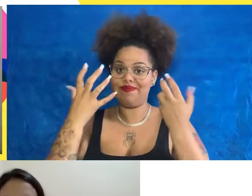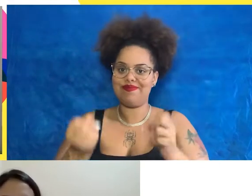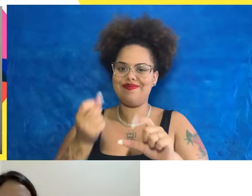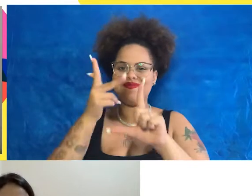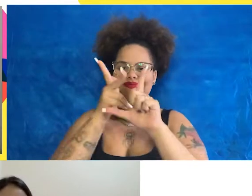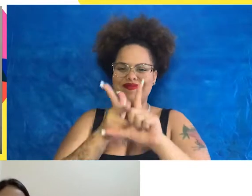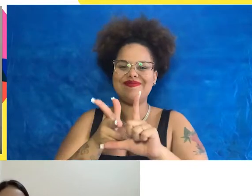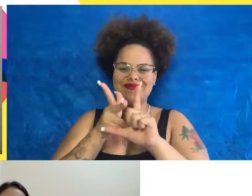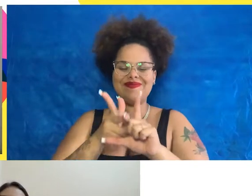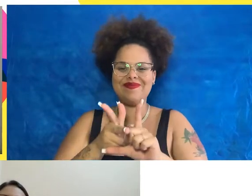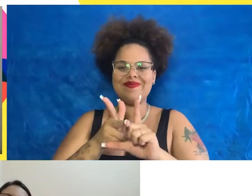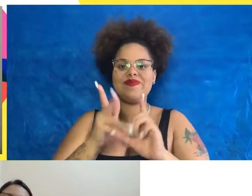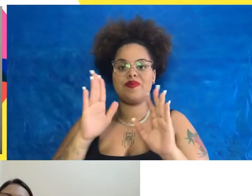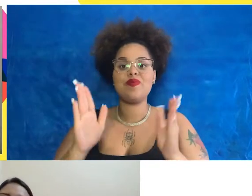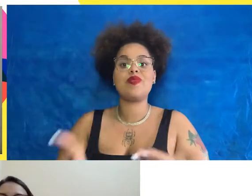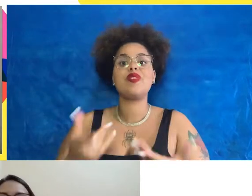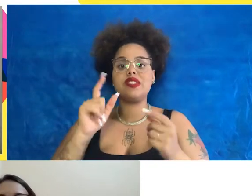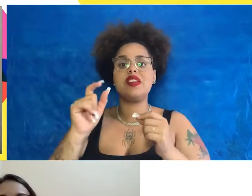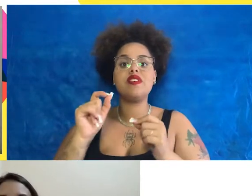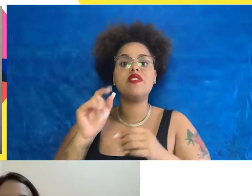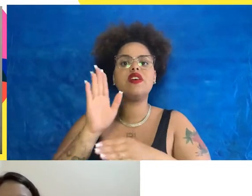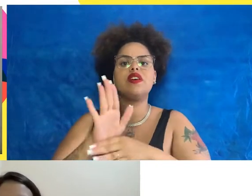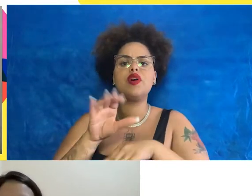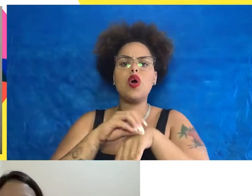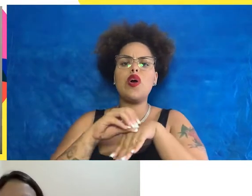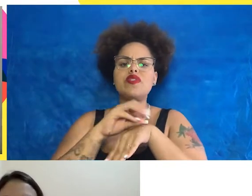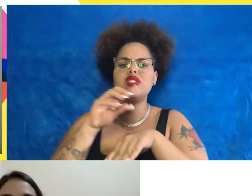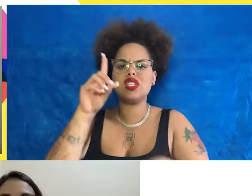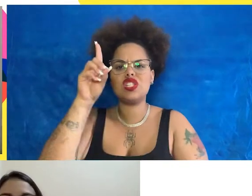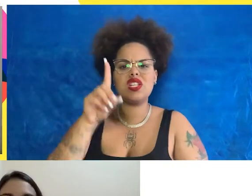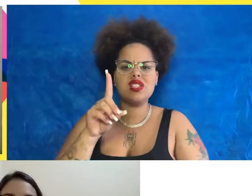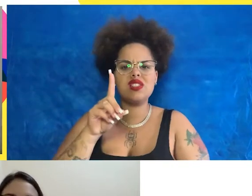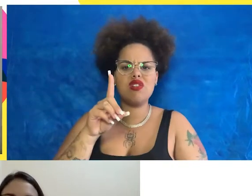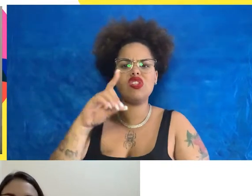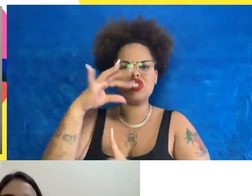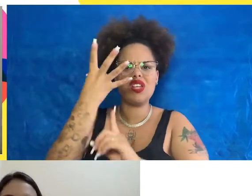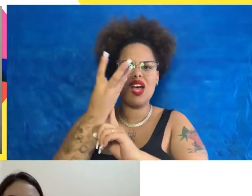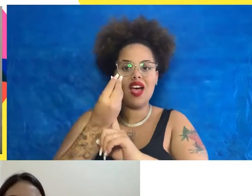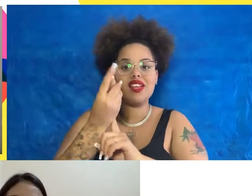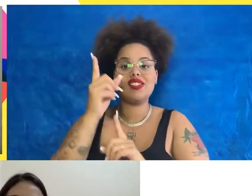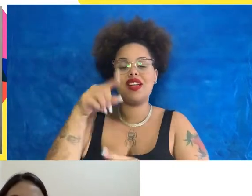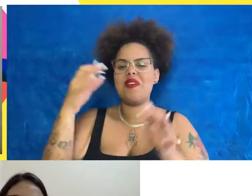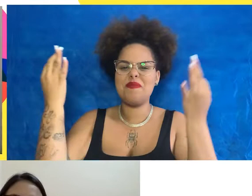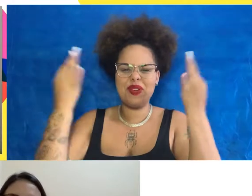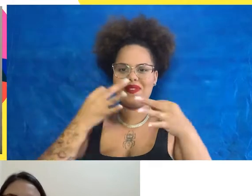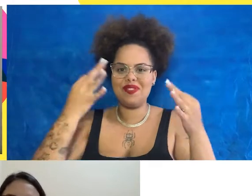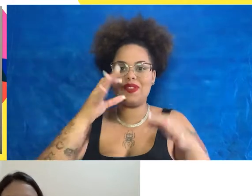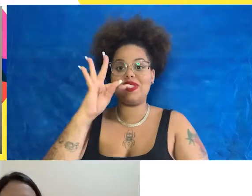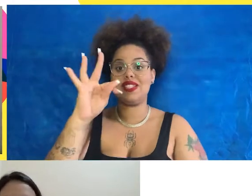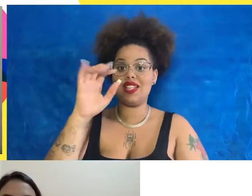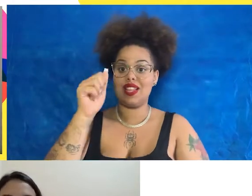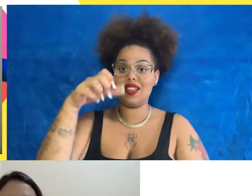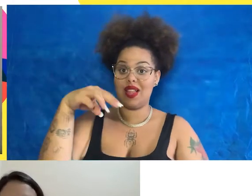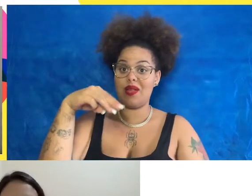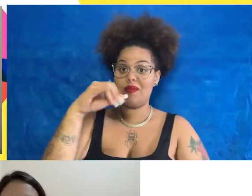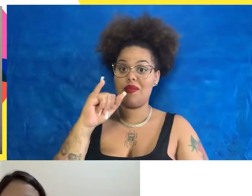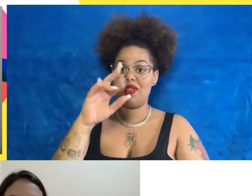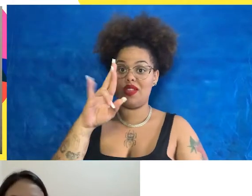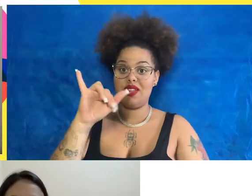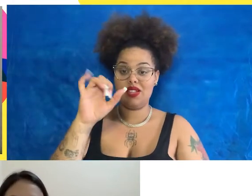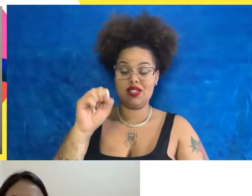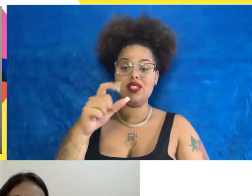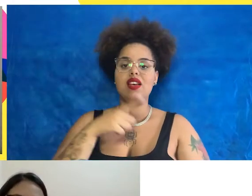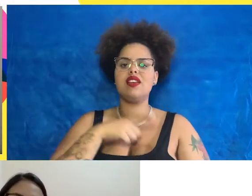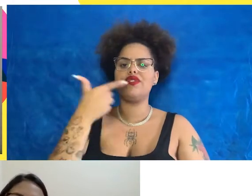filmar? Hoje, quem vai conduzir a oficina de direção de arte é a maravilhosa Tamires Schneider, tem